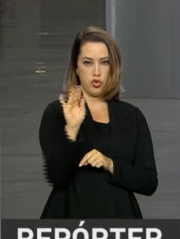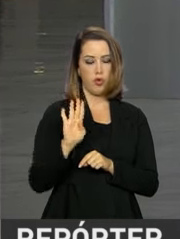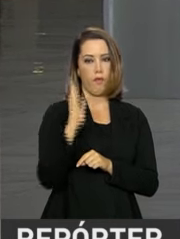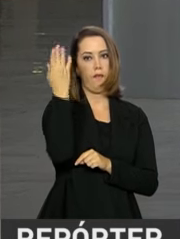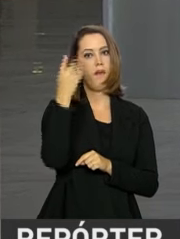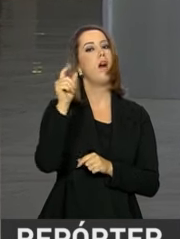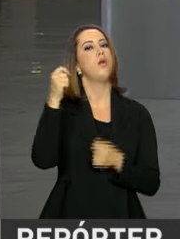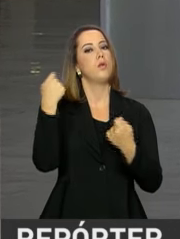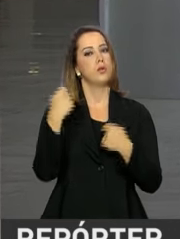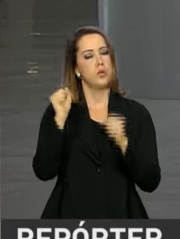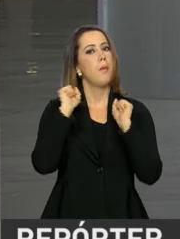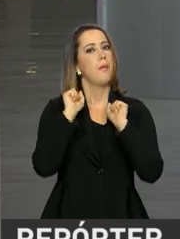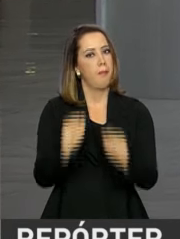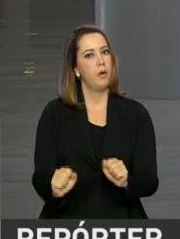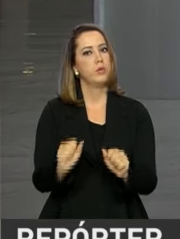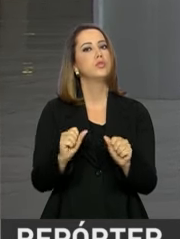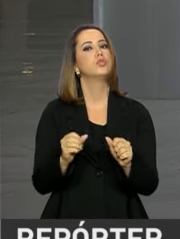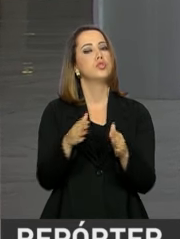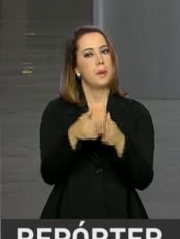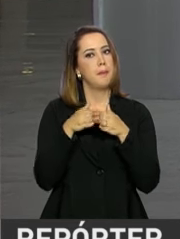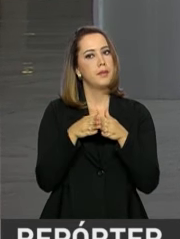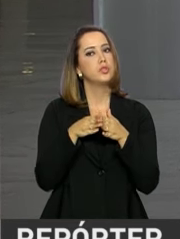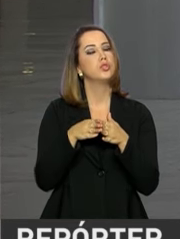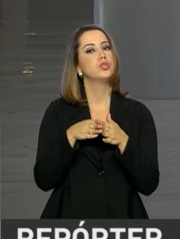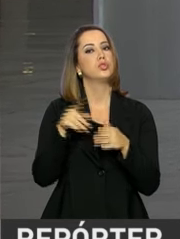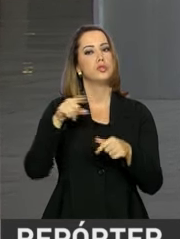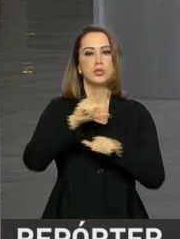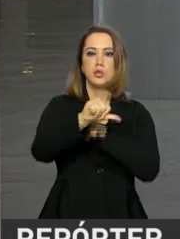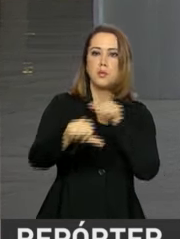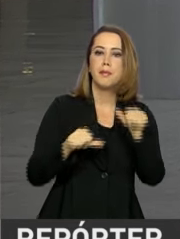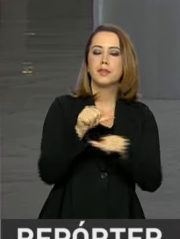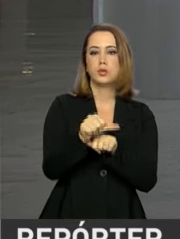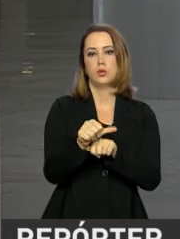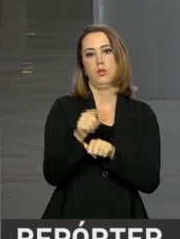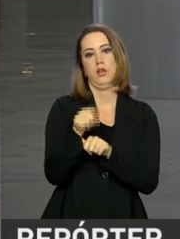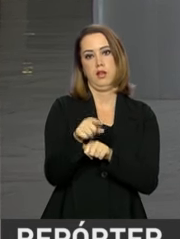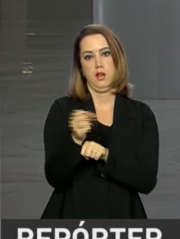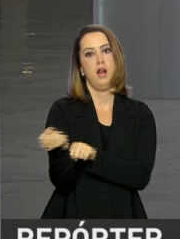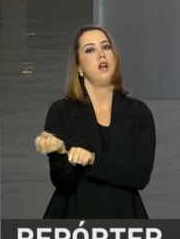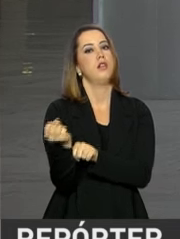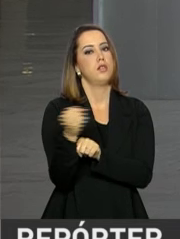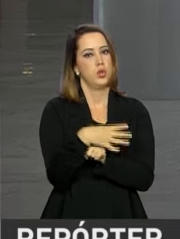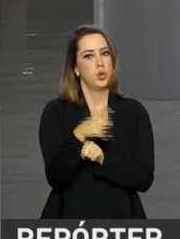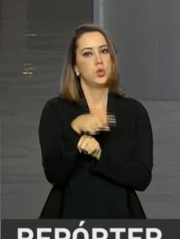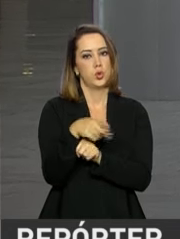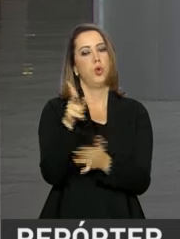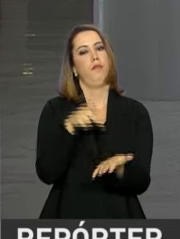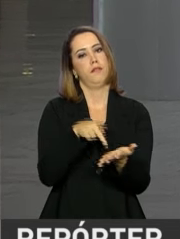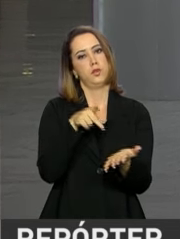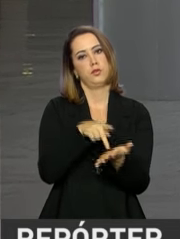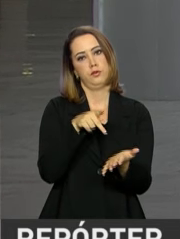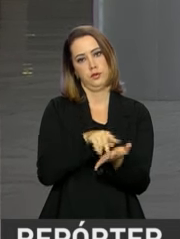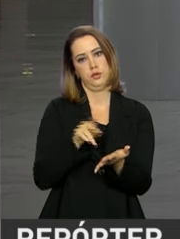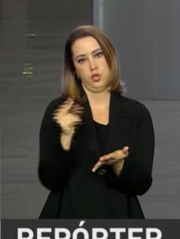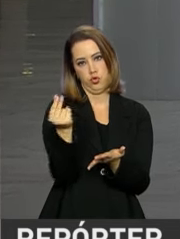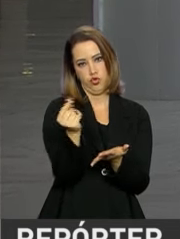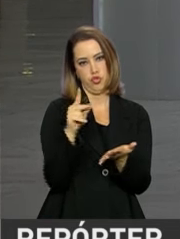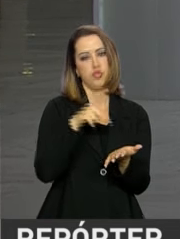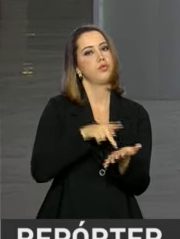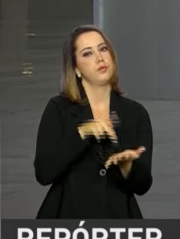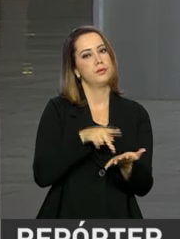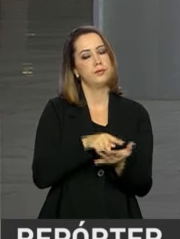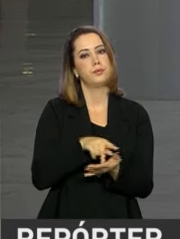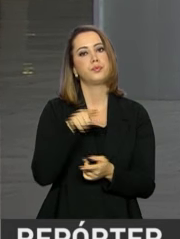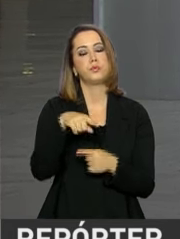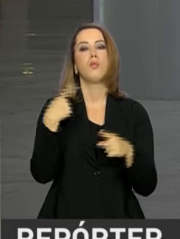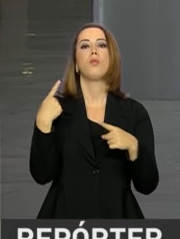de imediatamente pedir à instituição financeira a troca por uma cédula verdadeira. E a instituição financeira tem de